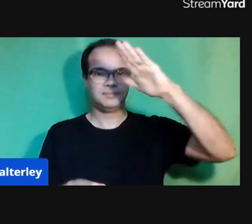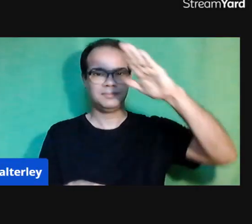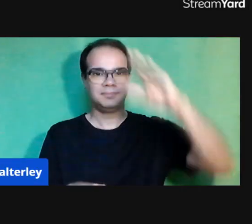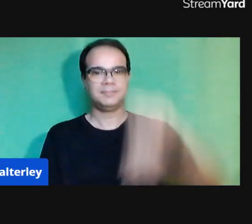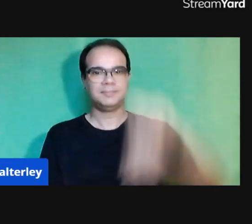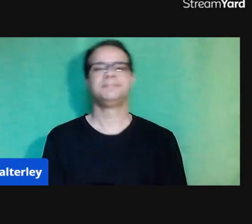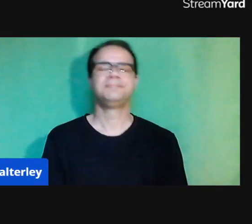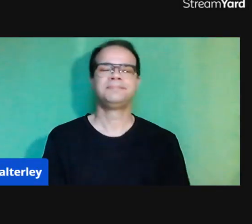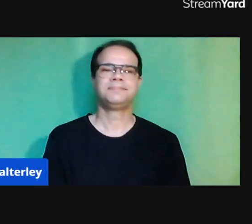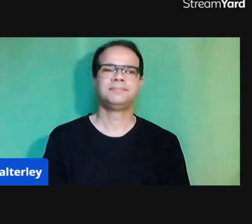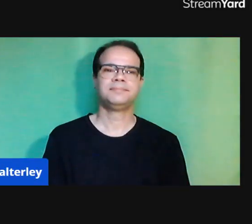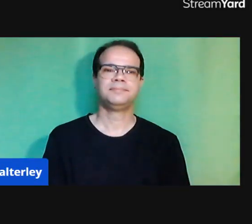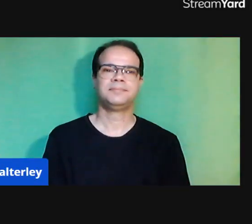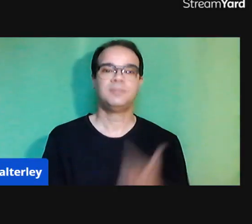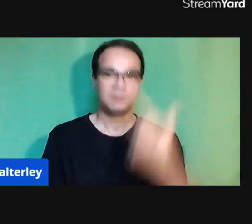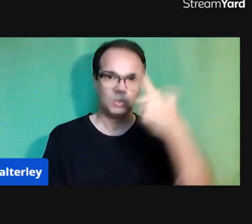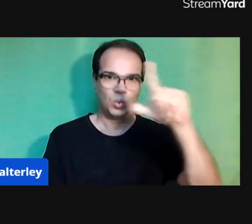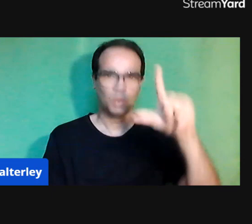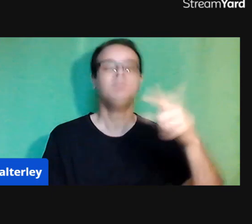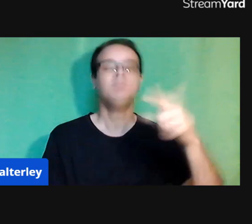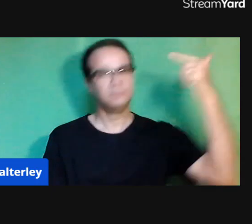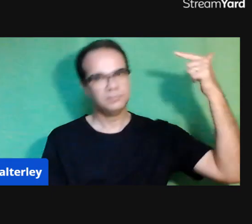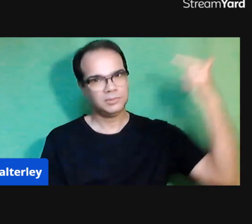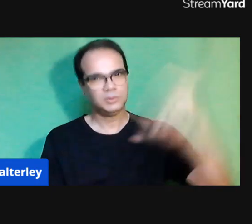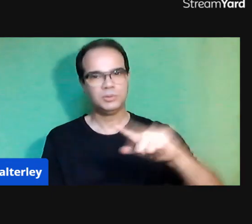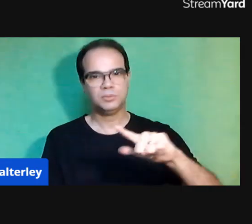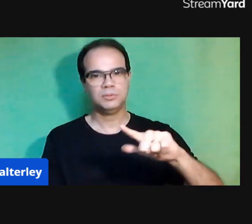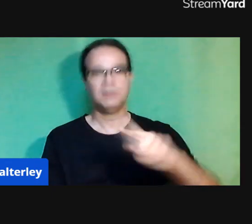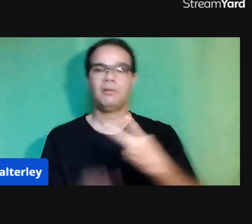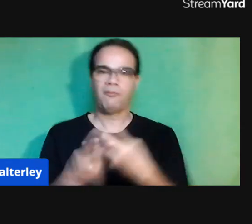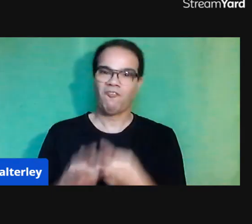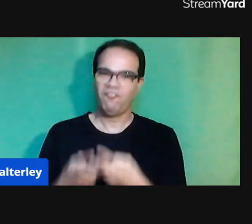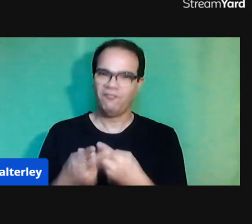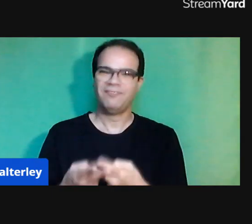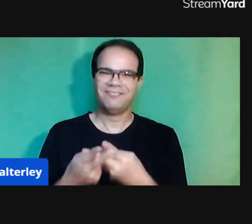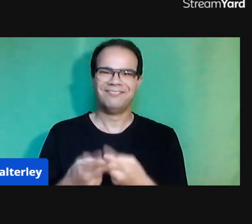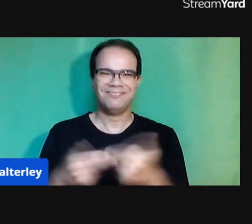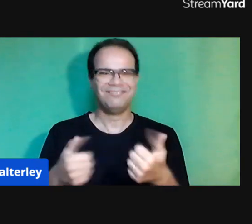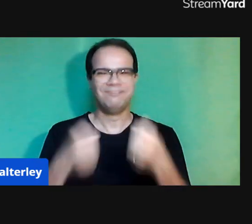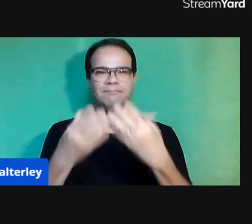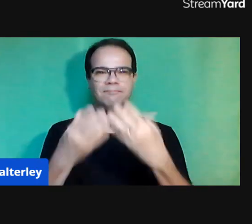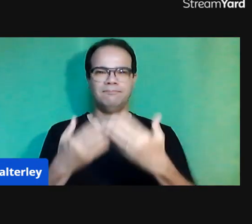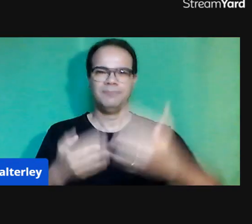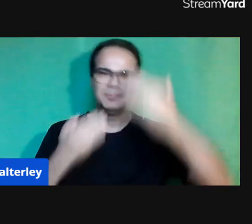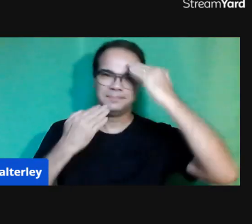na próxima aula e muito grato pela paciência até agora.